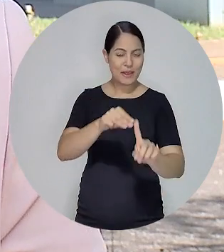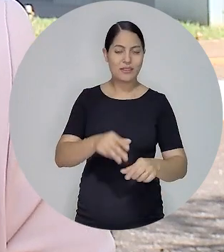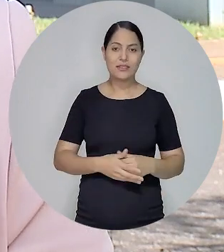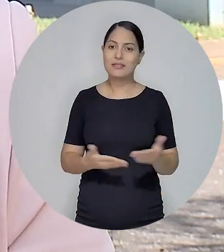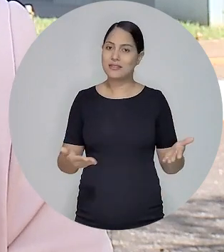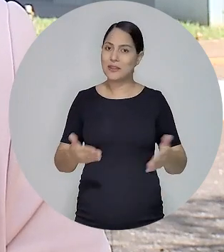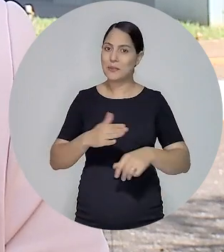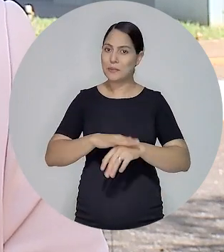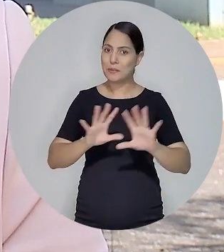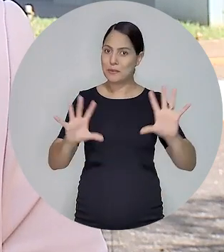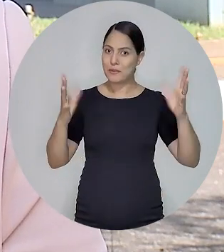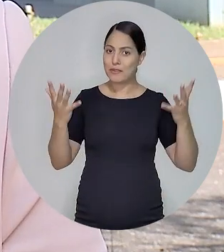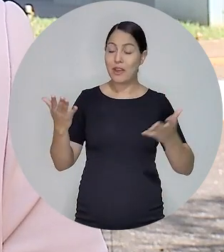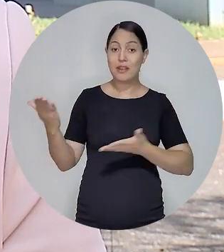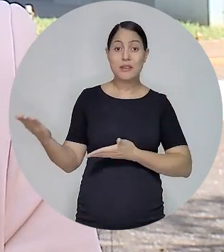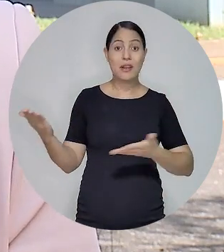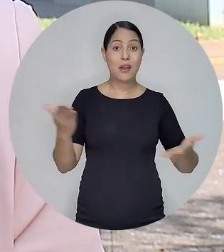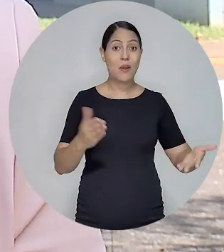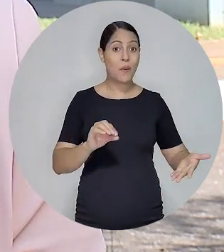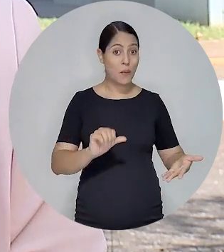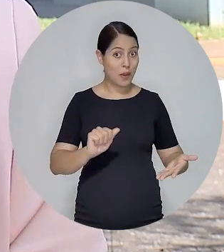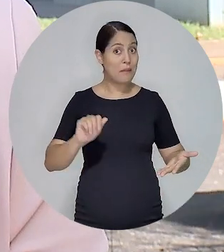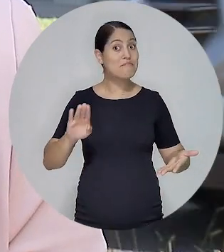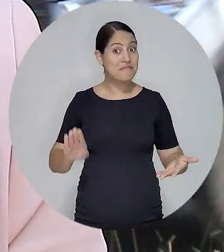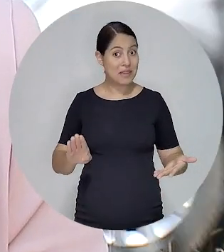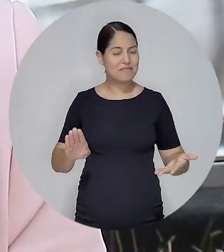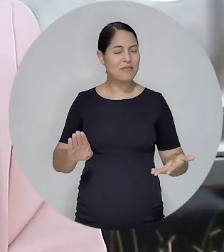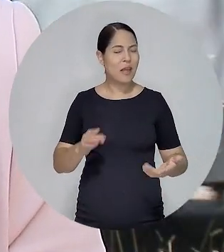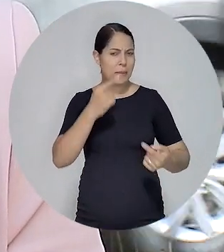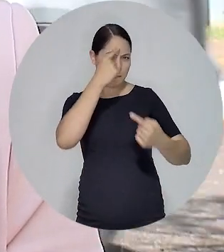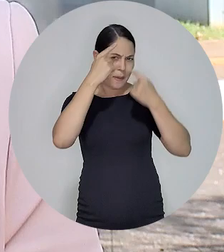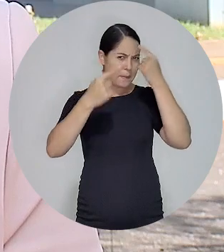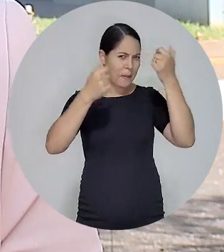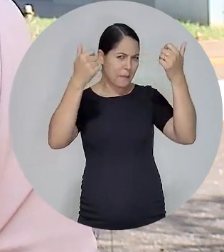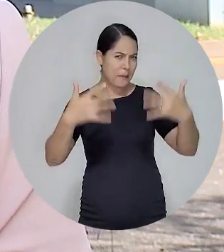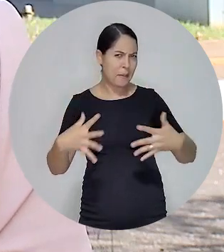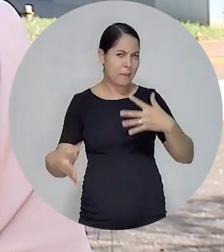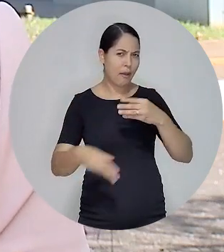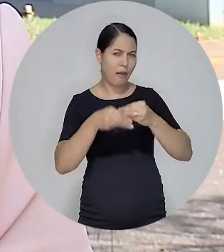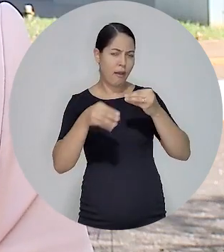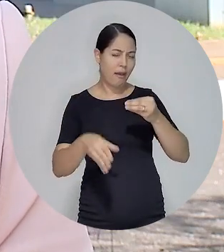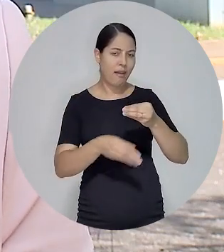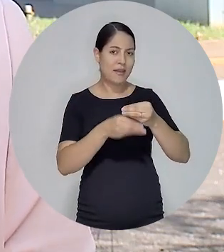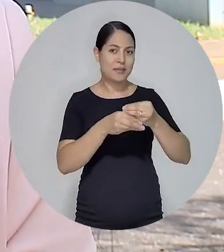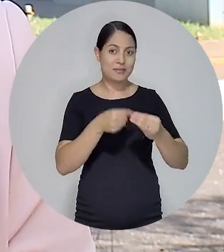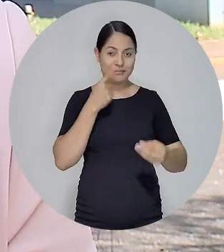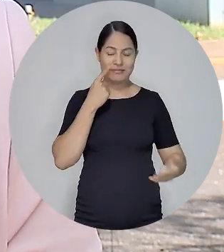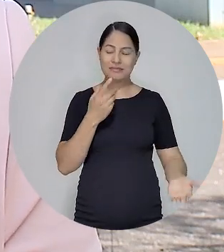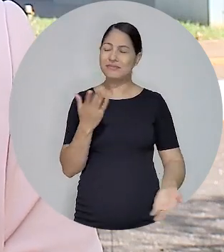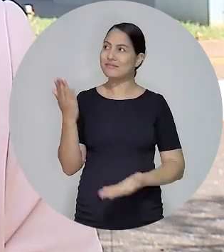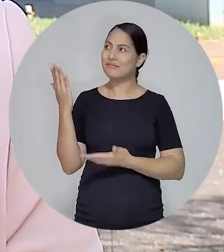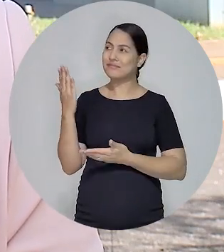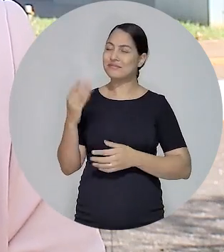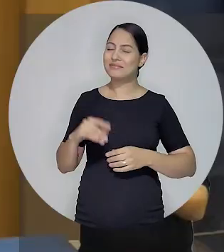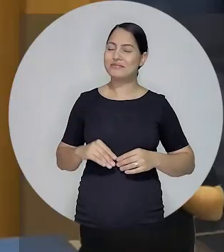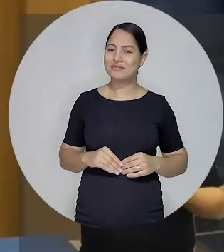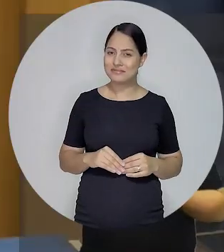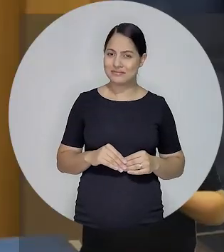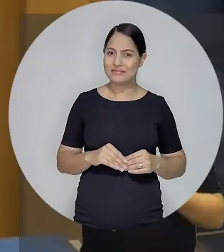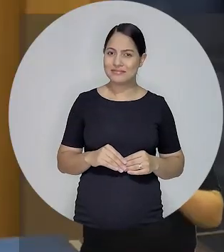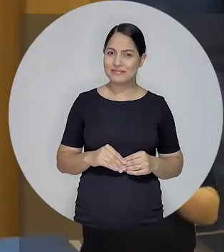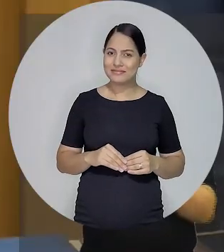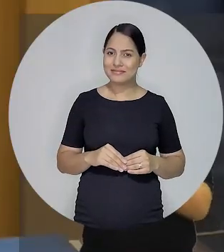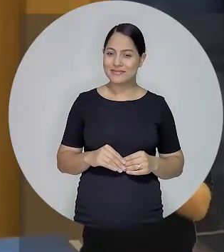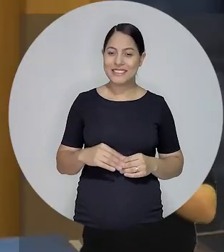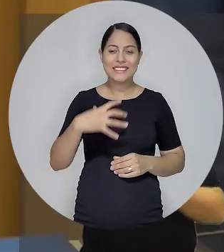ocasião, a Ordem dos Advogados do Brasil foi convidada para participar do evento e expor suas ideias e contribuições.